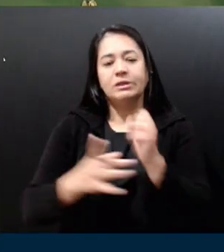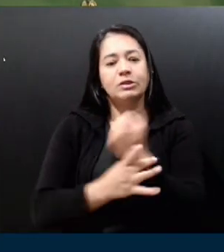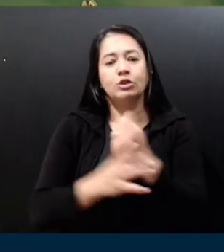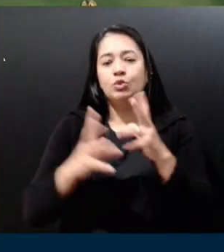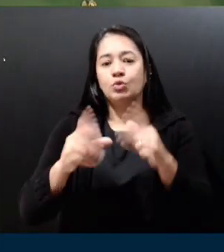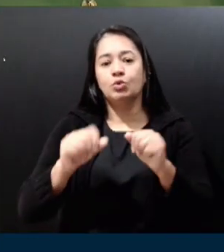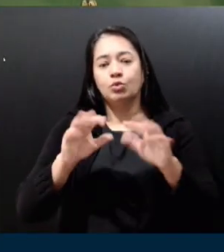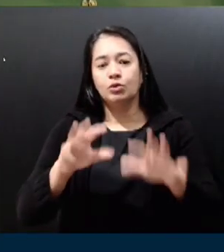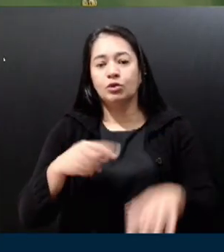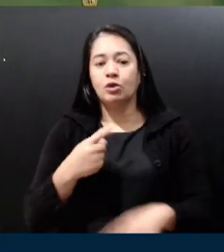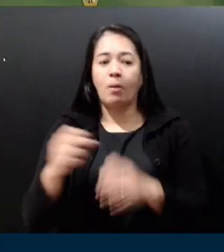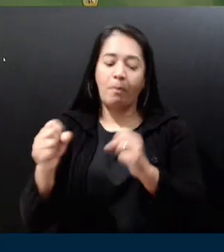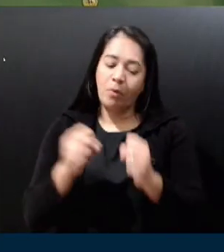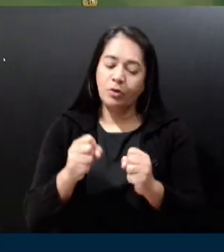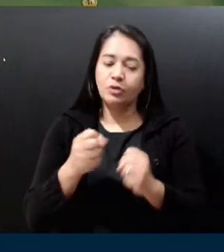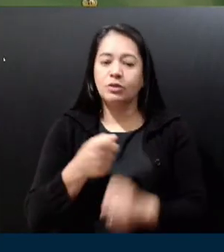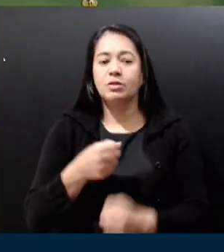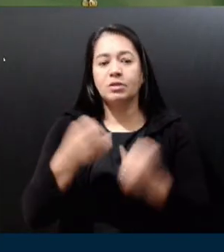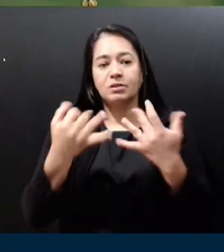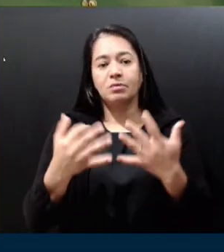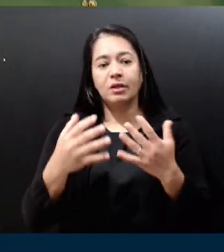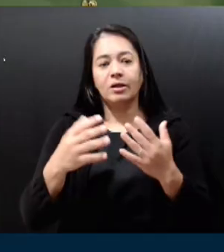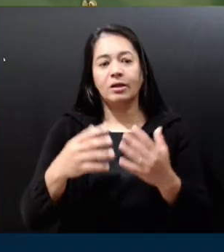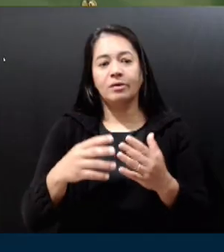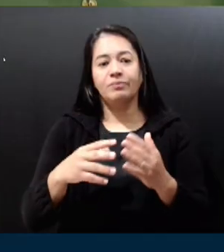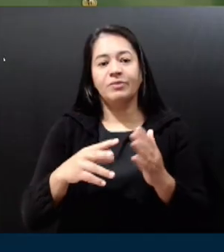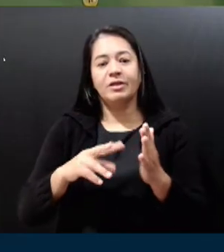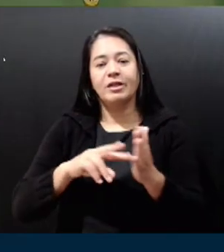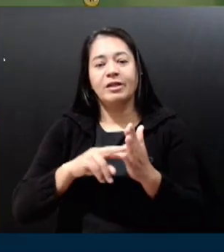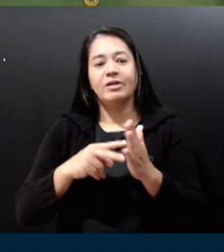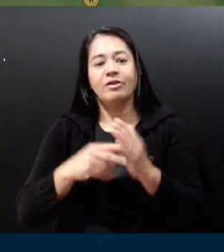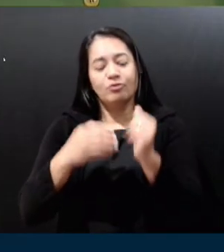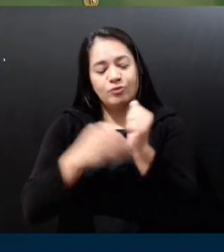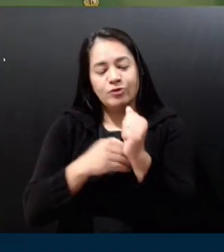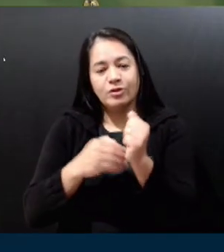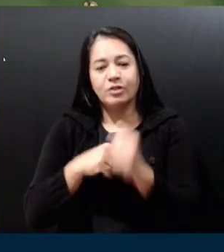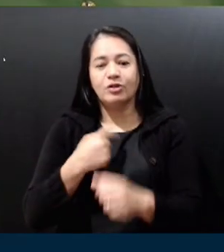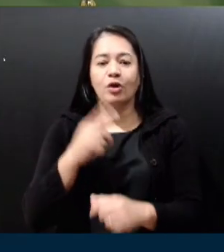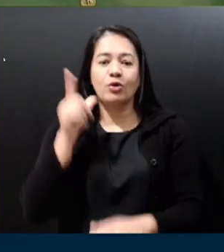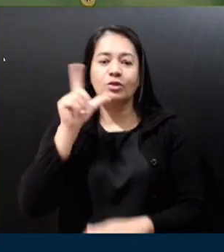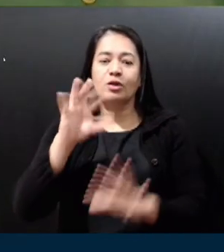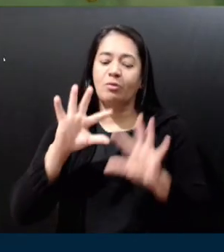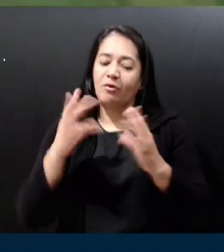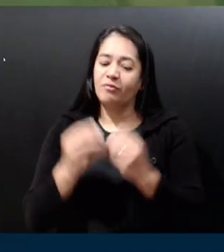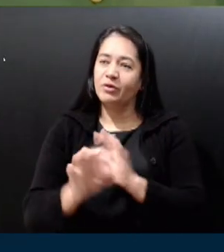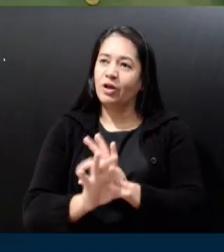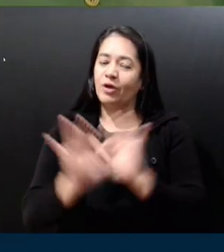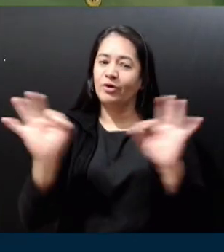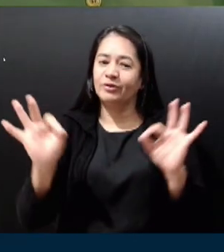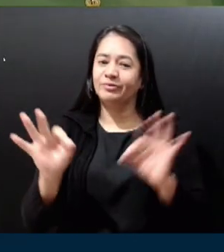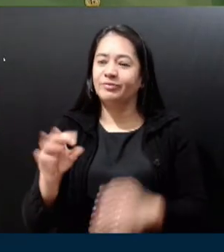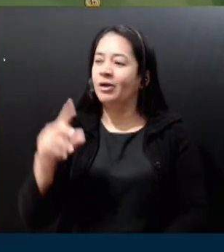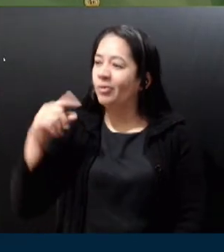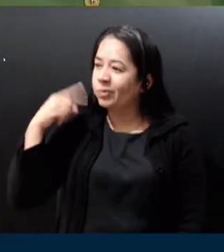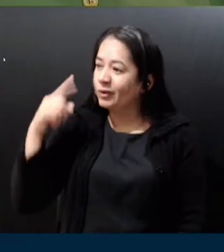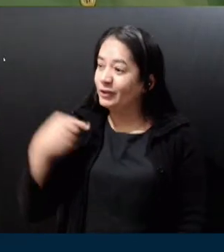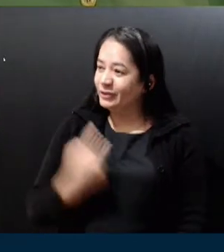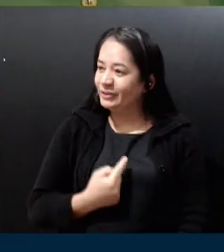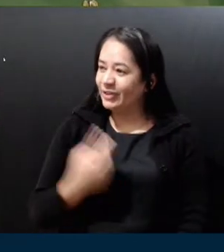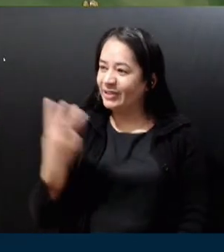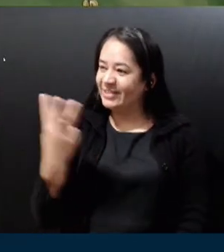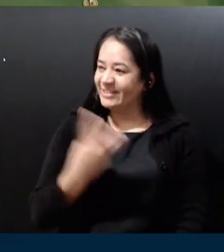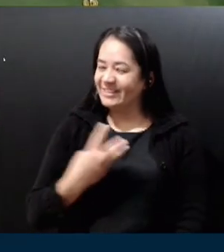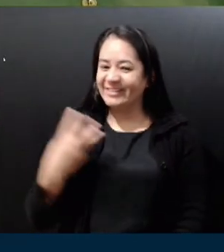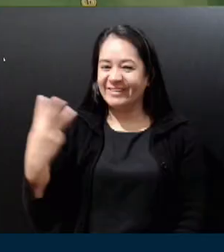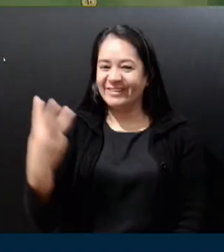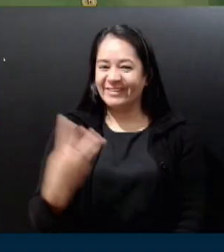são chaves para a gente poder ter uma boa família. Ô, doutor, estamos nós 3 na tela aqui. Ó, nossa